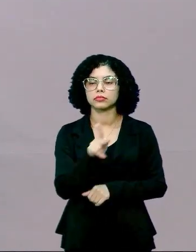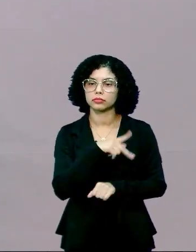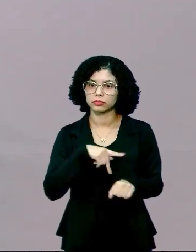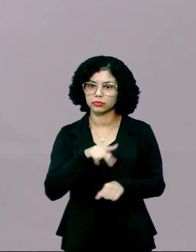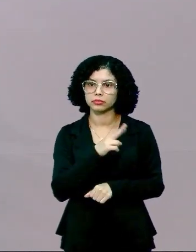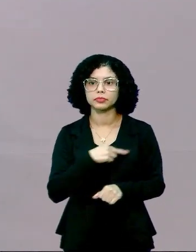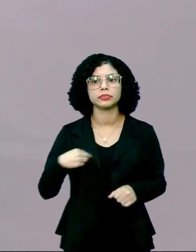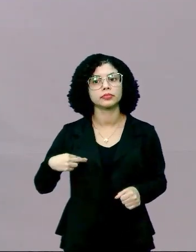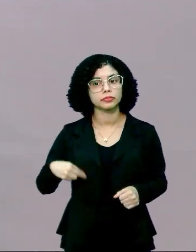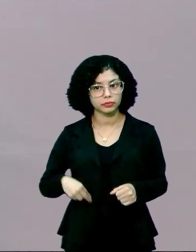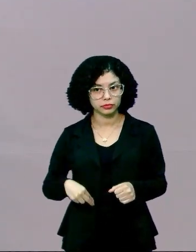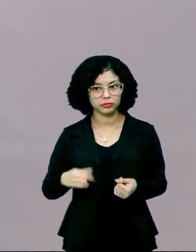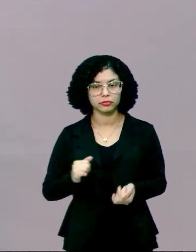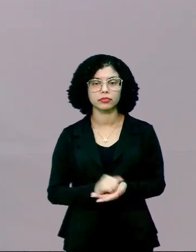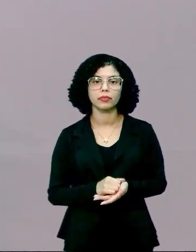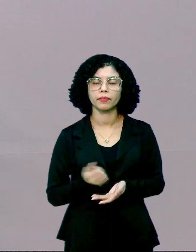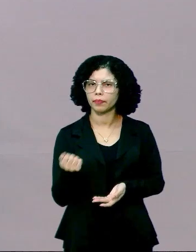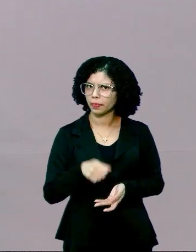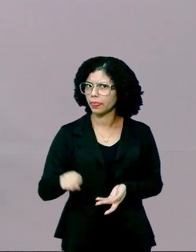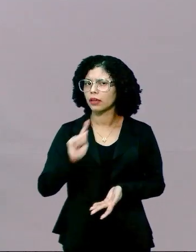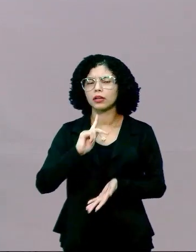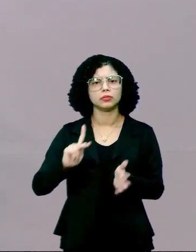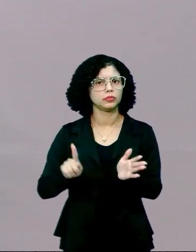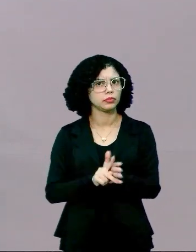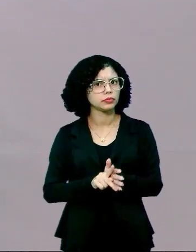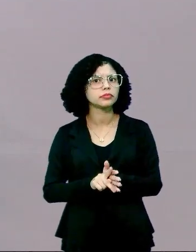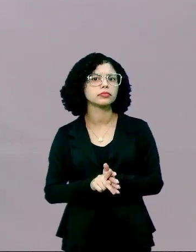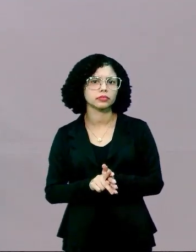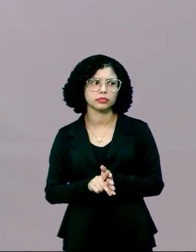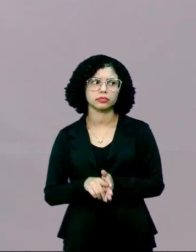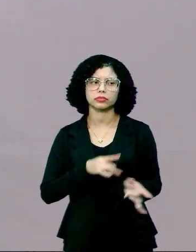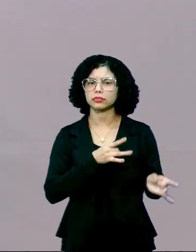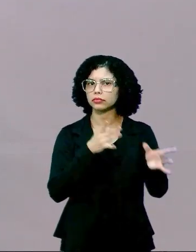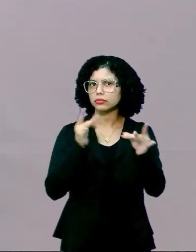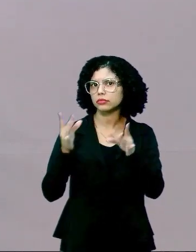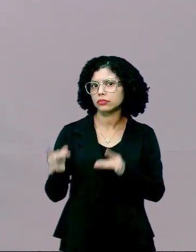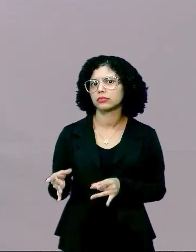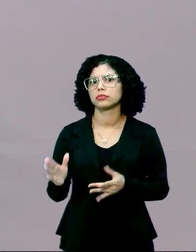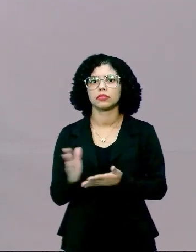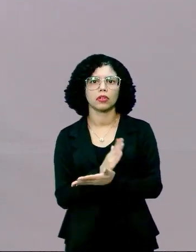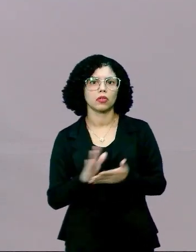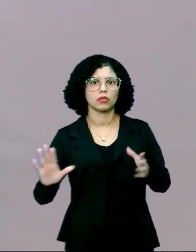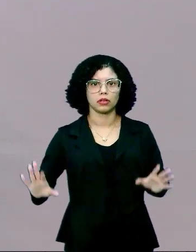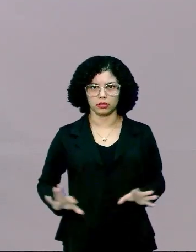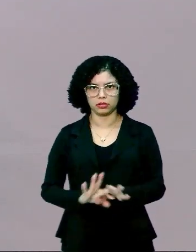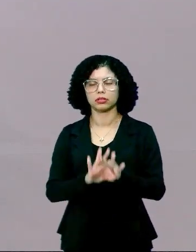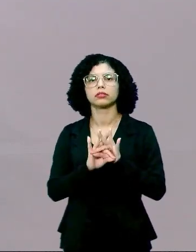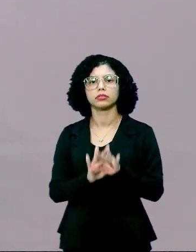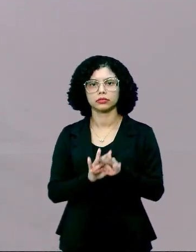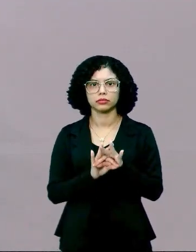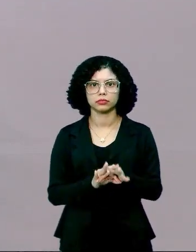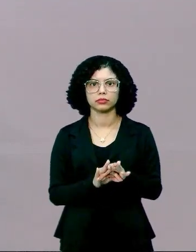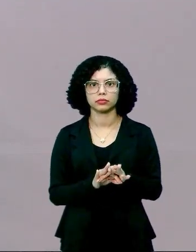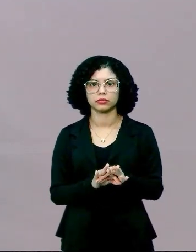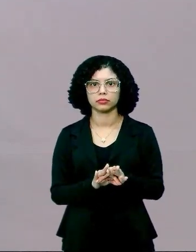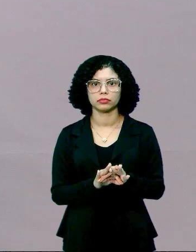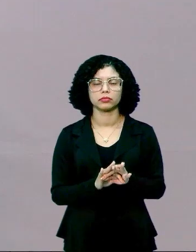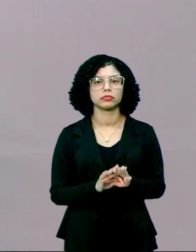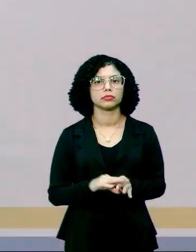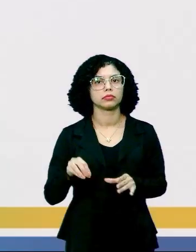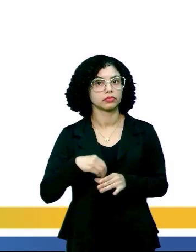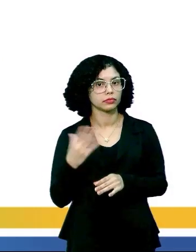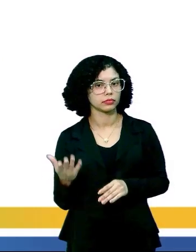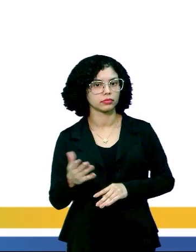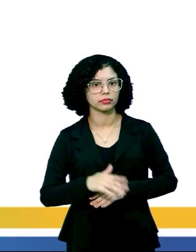que é a China, e não necessariamente falando sobre o comércio, algo relacionado ao